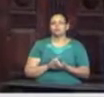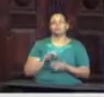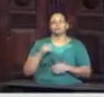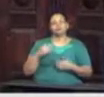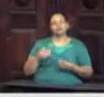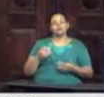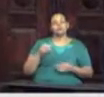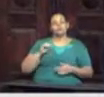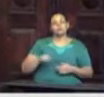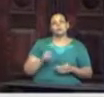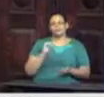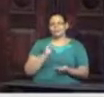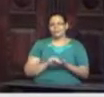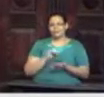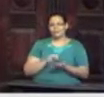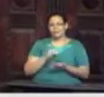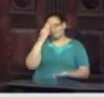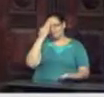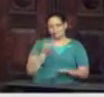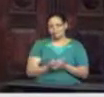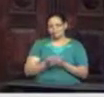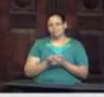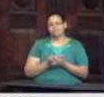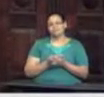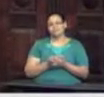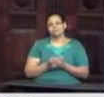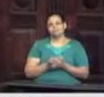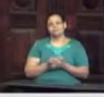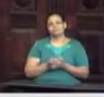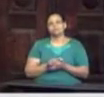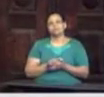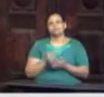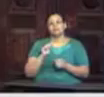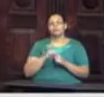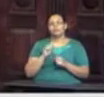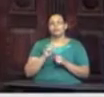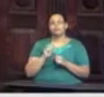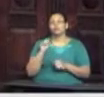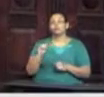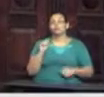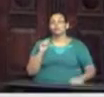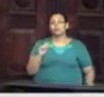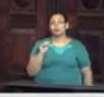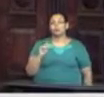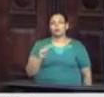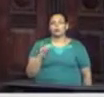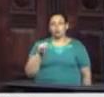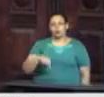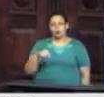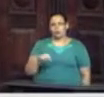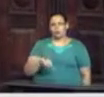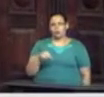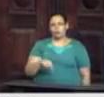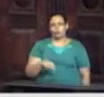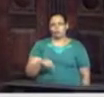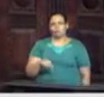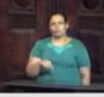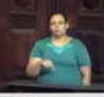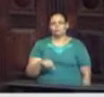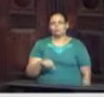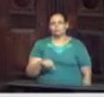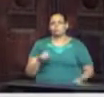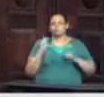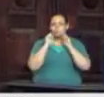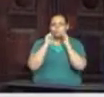isso daí, a falta de credibilidade, faz com que aqui na Assembleia